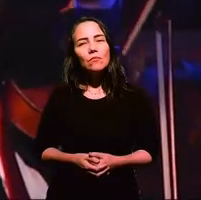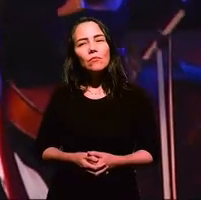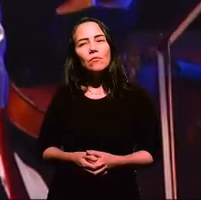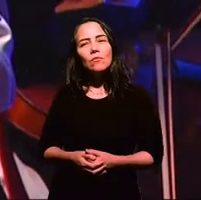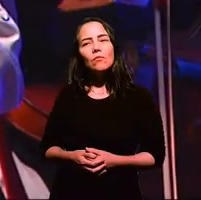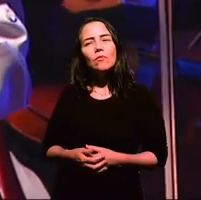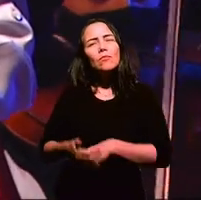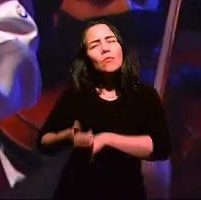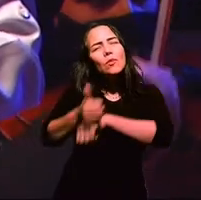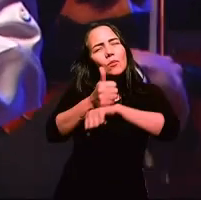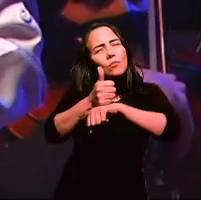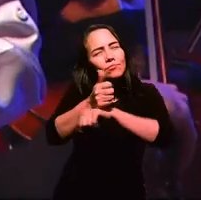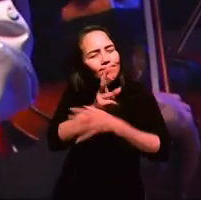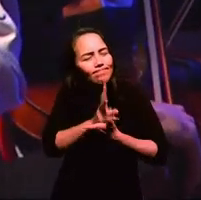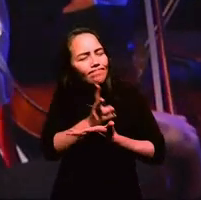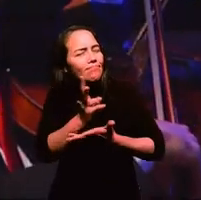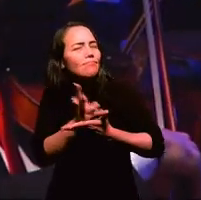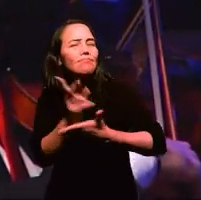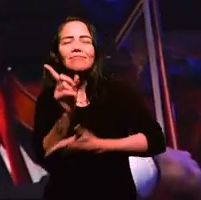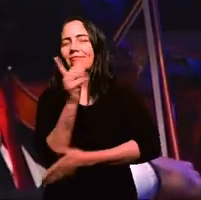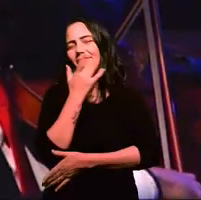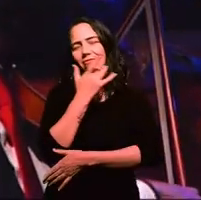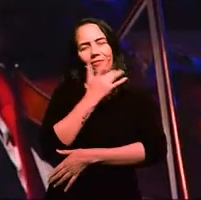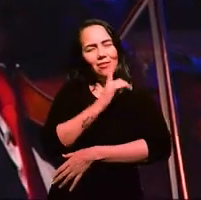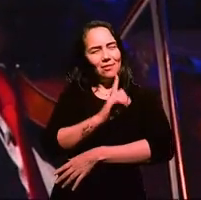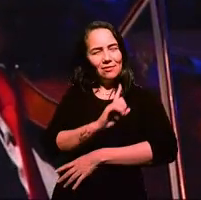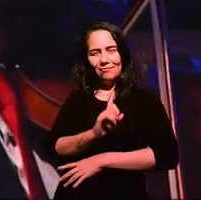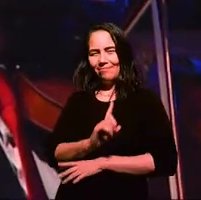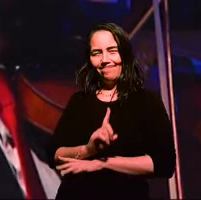Seguir nessa profissão não é fácil.